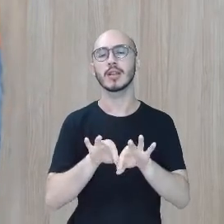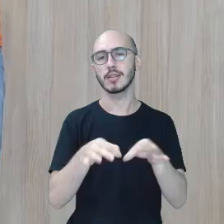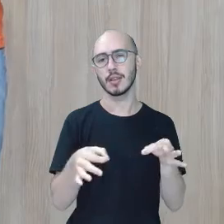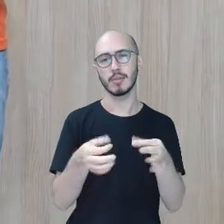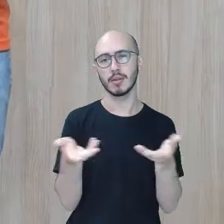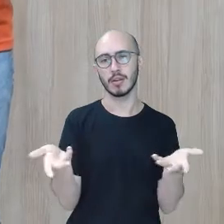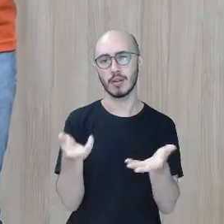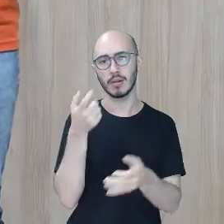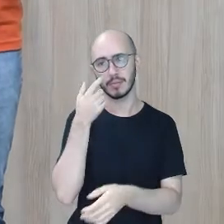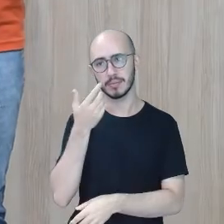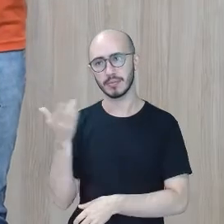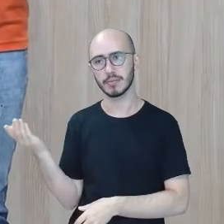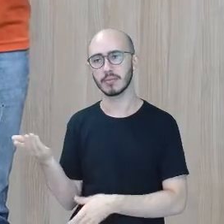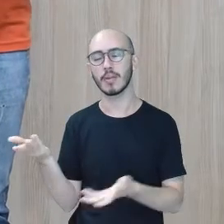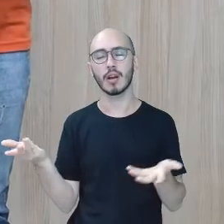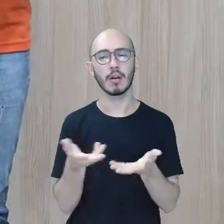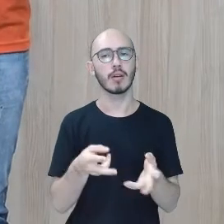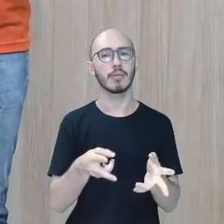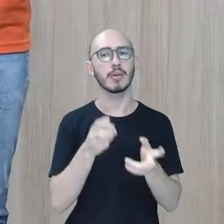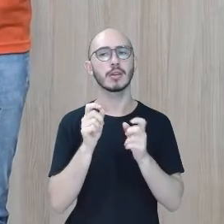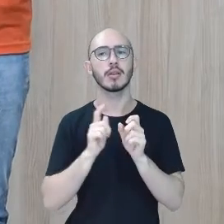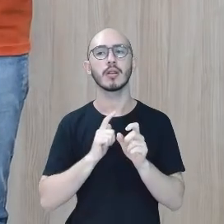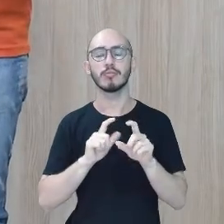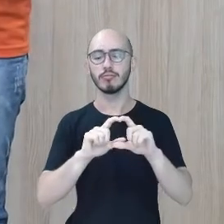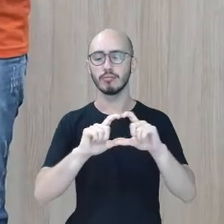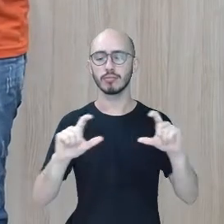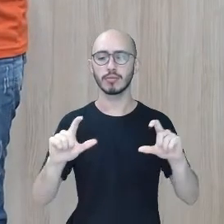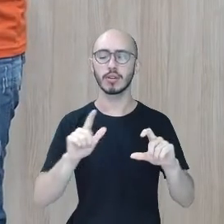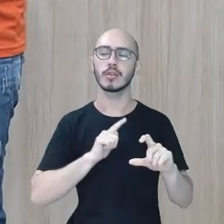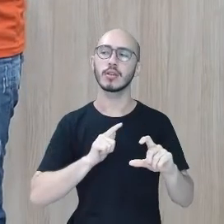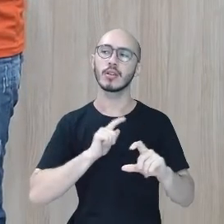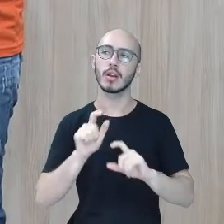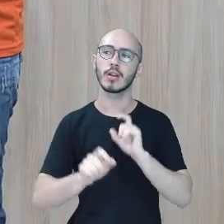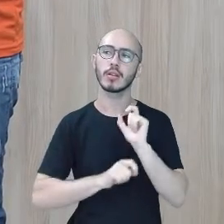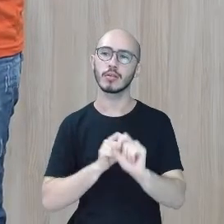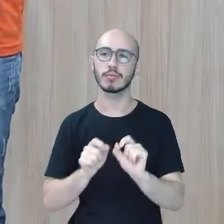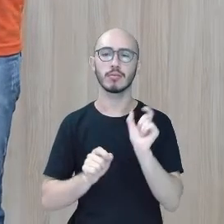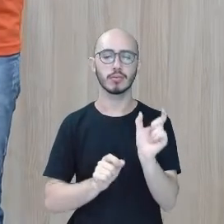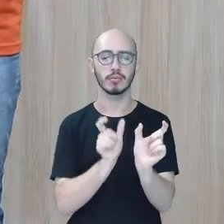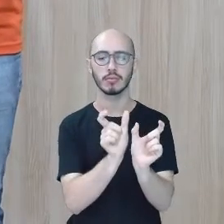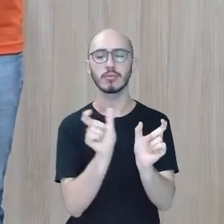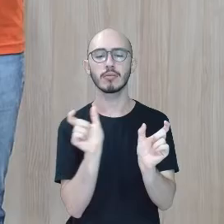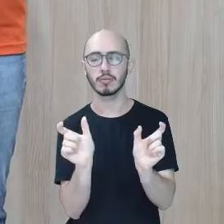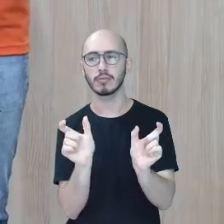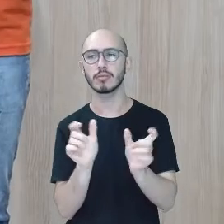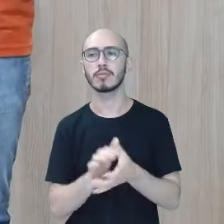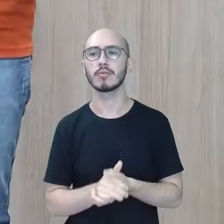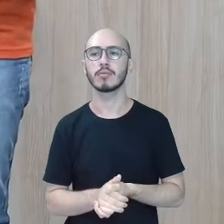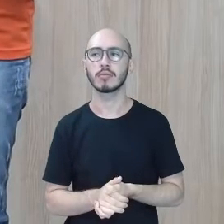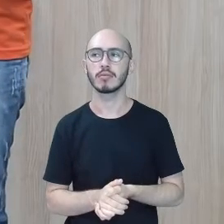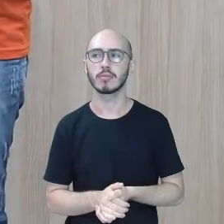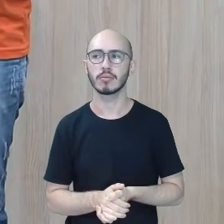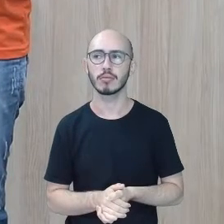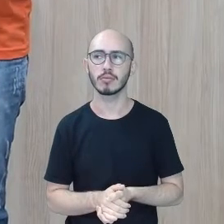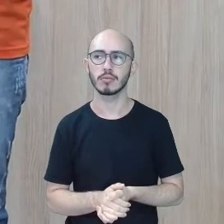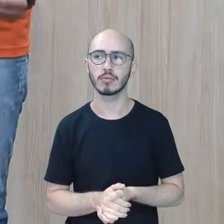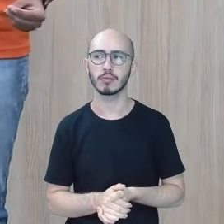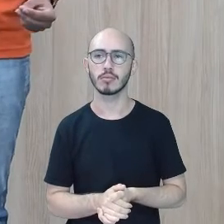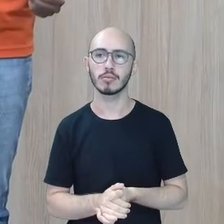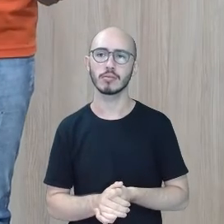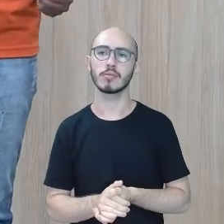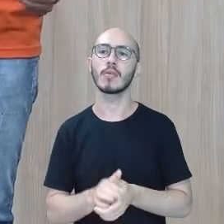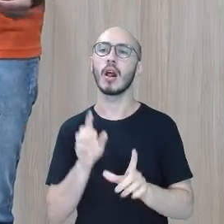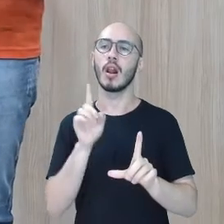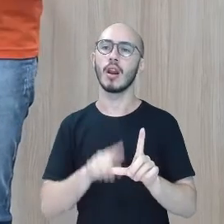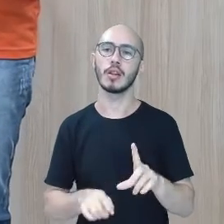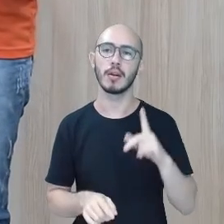simplificação. Então, você pode notar agora que eu tenho uma expressão com 3 monômios, certo? Um monômio está com a parte